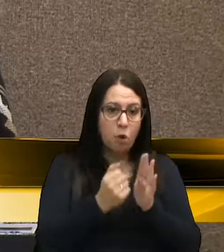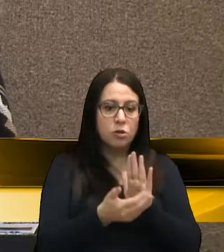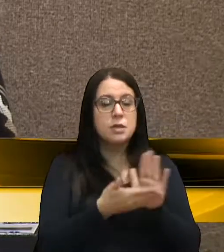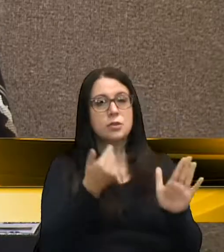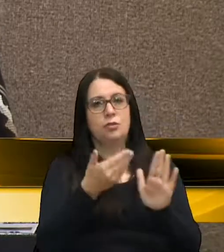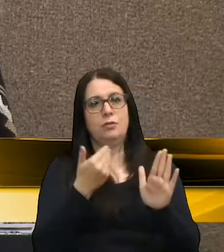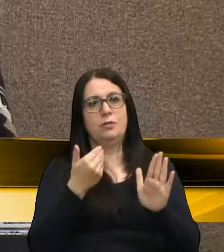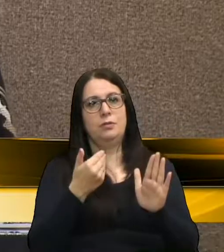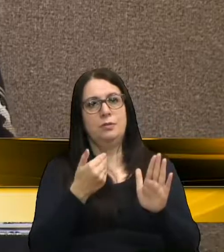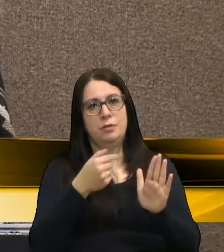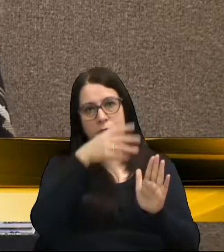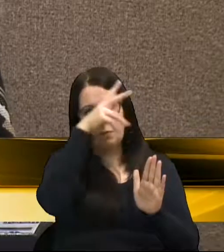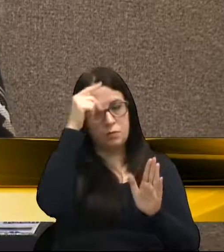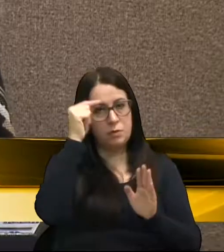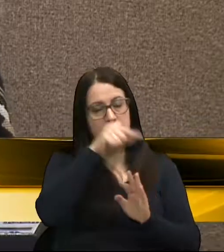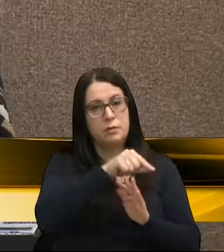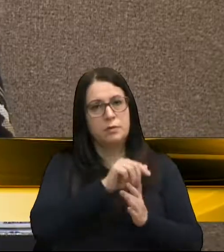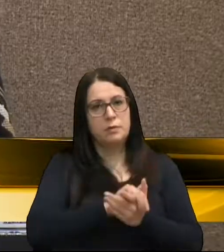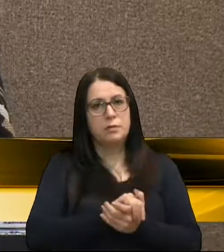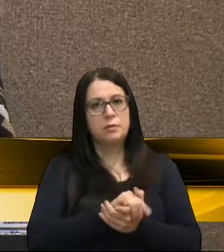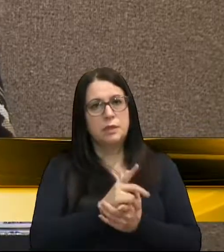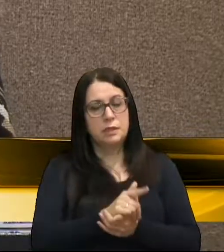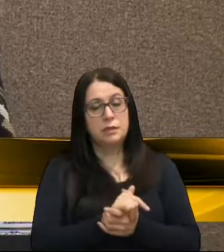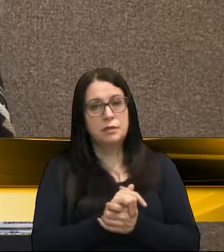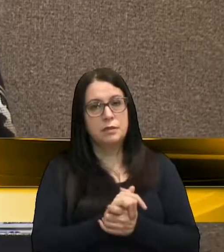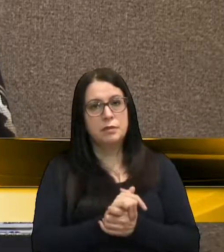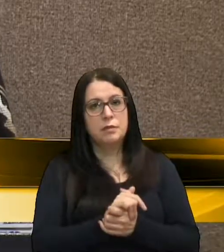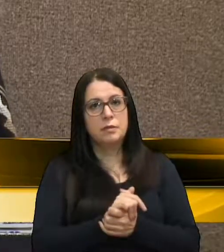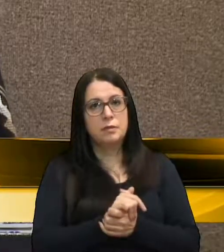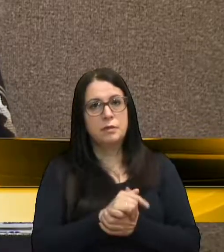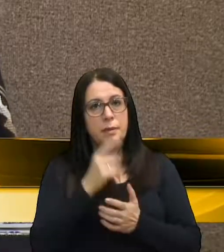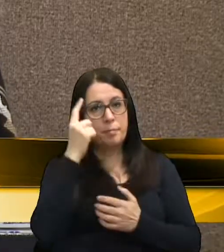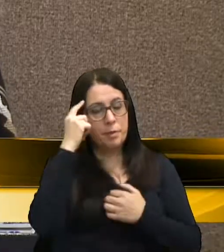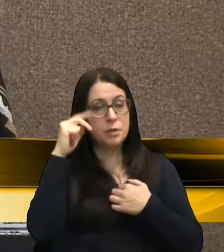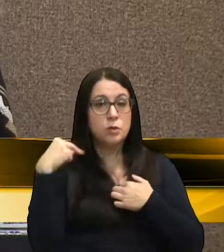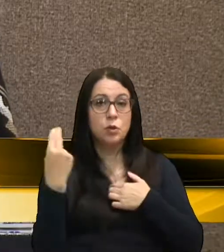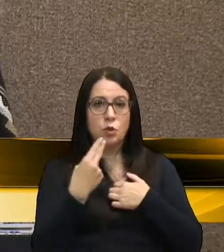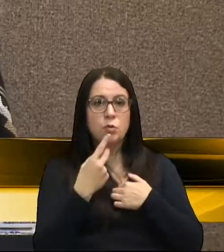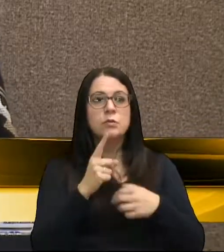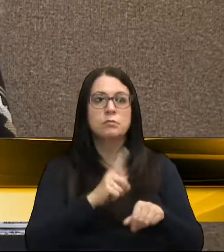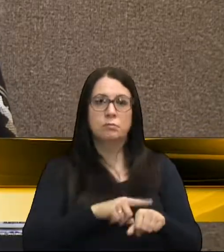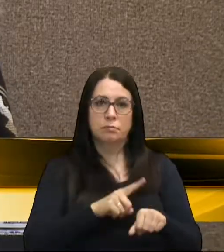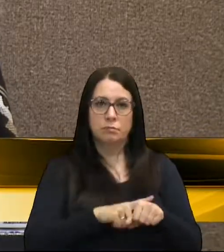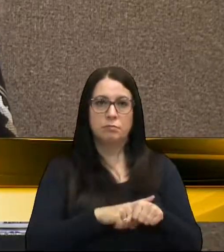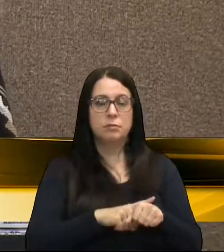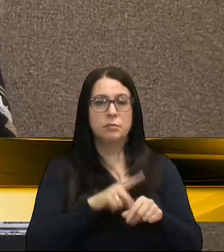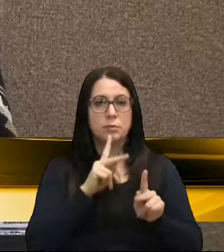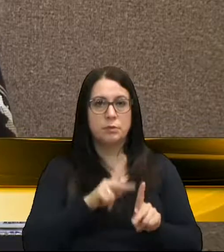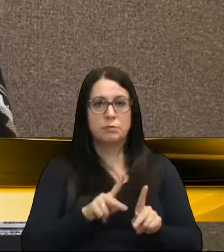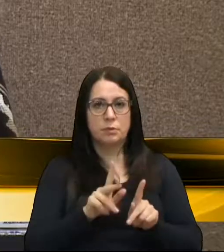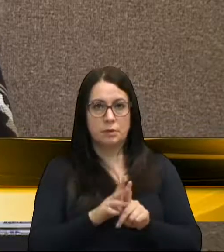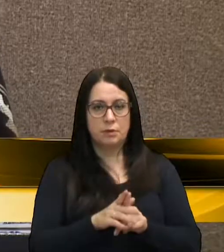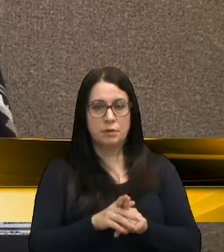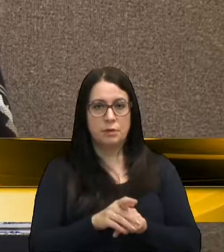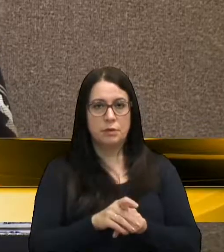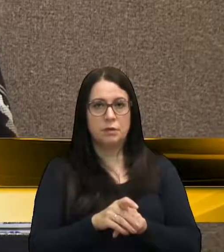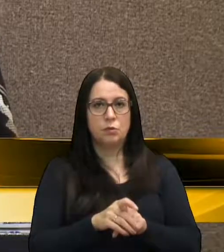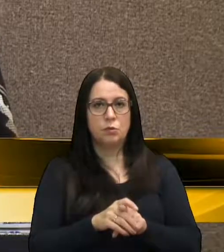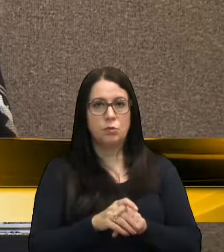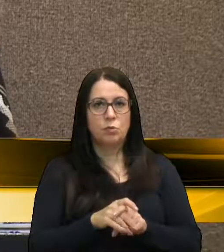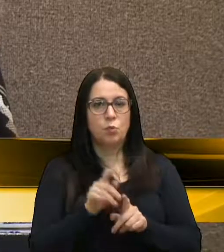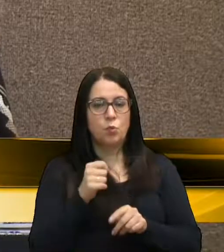pelo Executivo neste caso. Então, penso que nós, neste momento, e eu sou uma das pessoas que quase